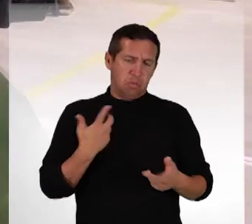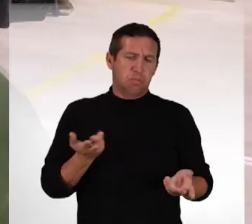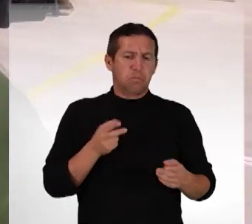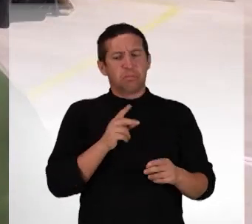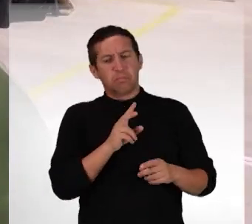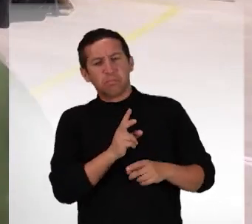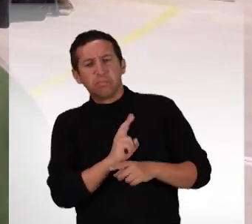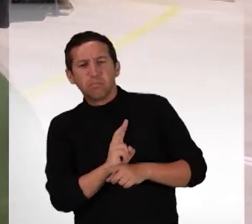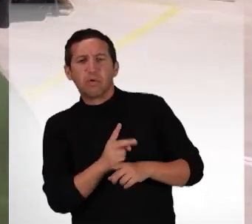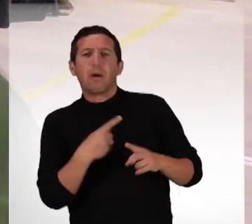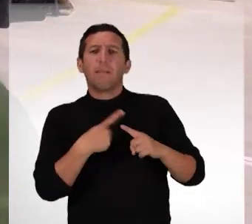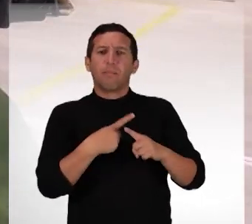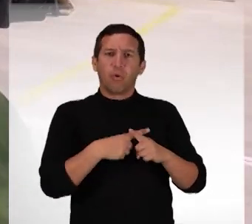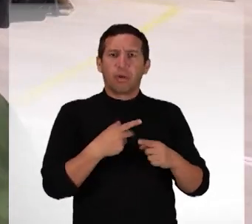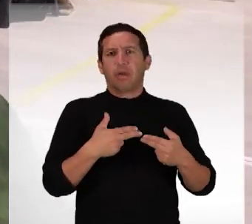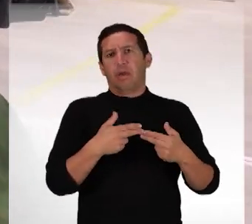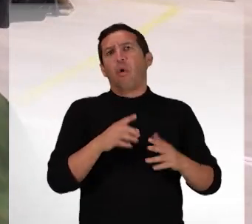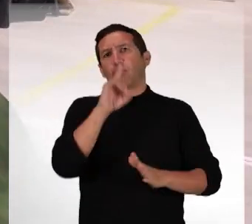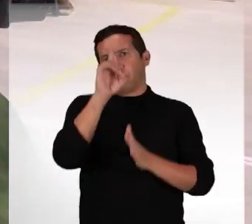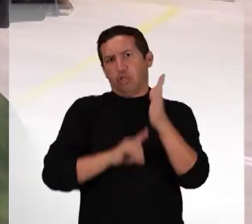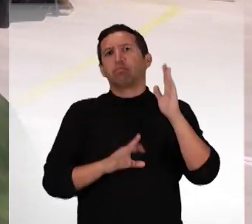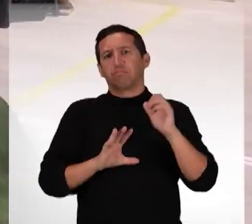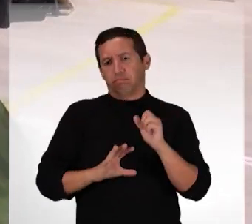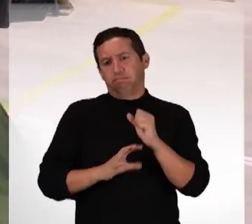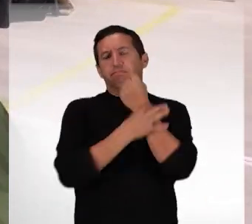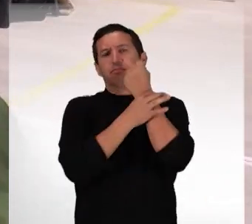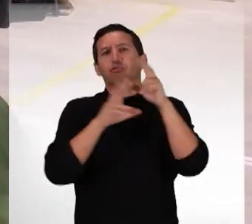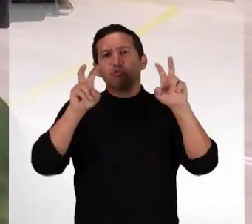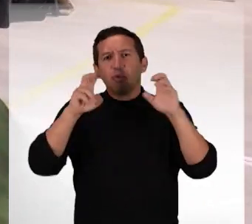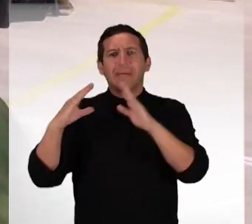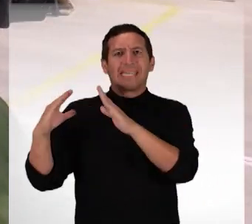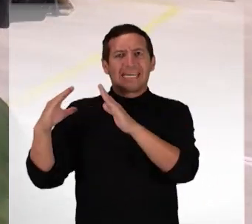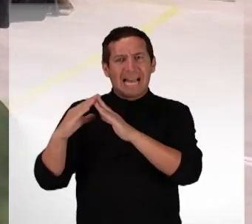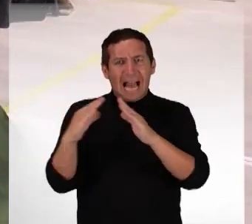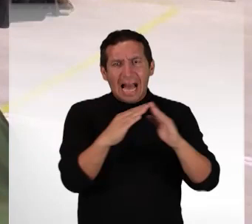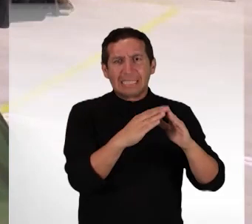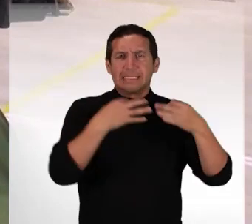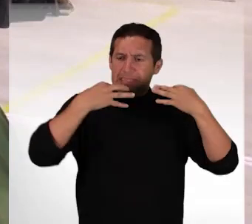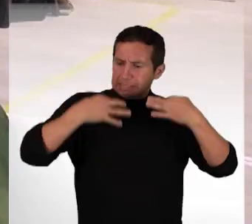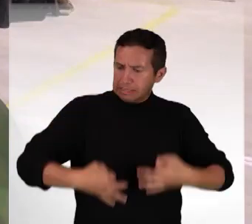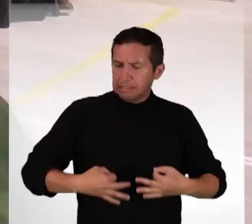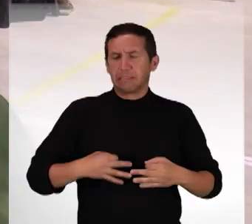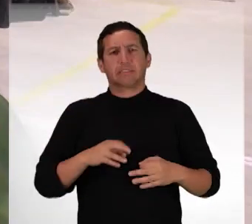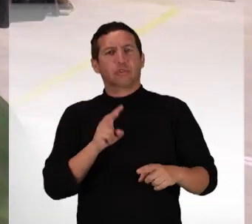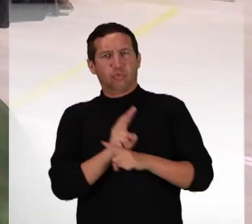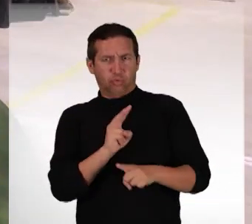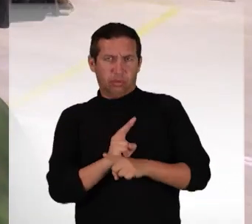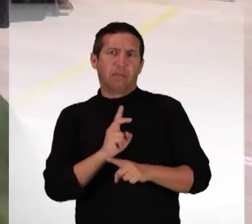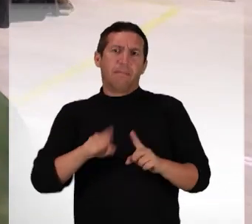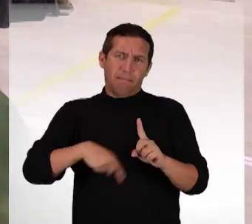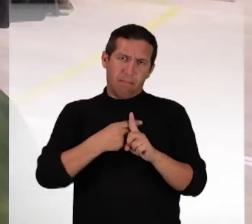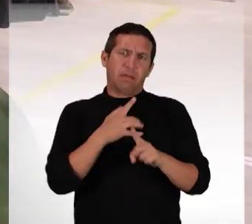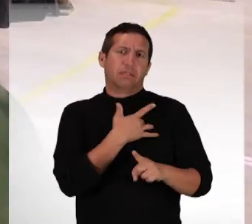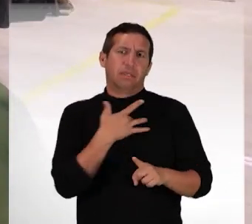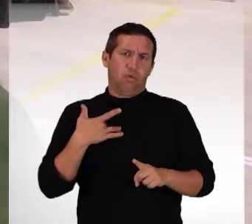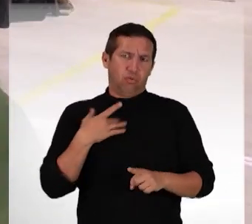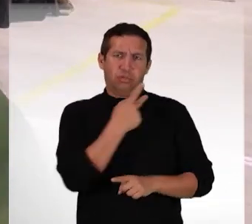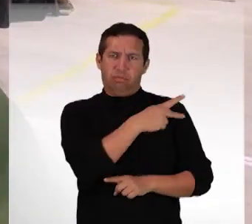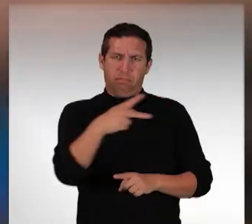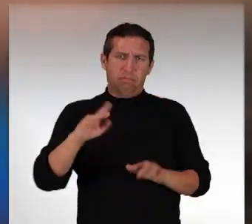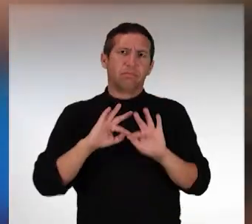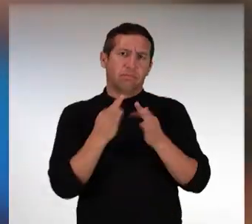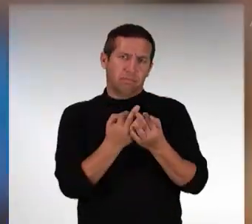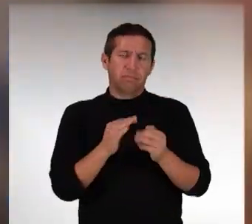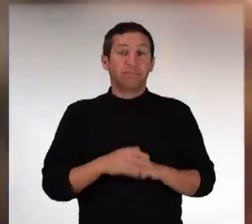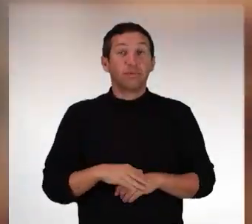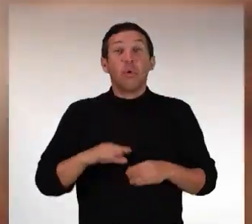essa ação, porque trata de violações graves a direitos humanos de moradia, dignidade, segurança e saúde dessas famílias.